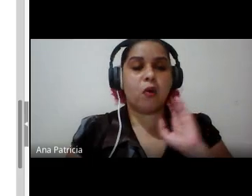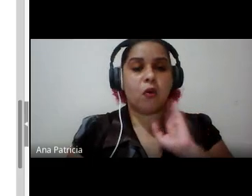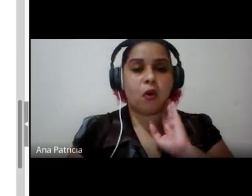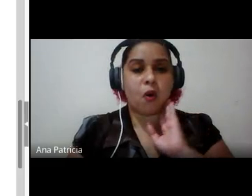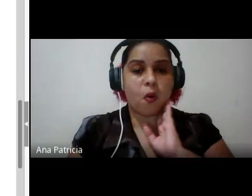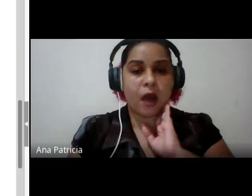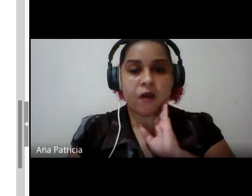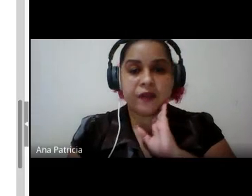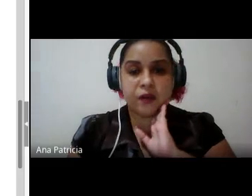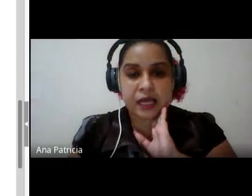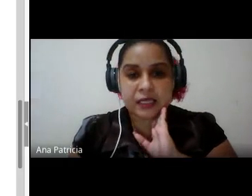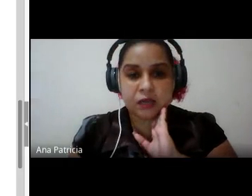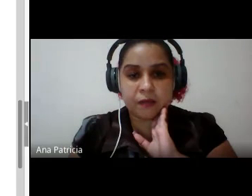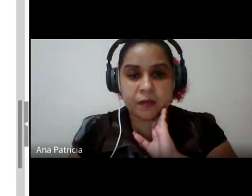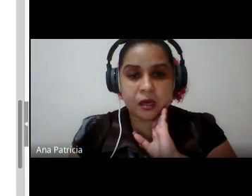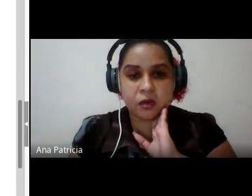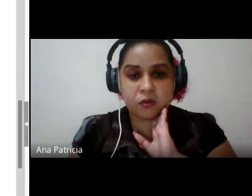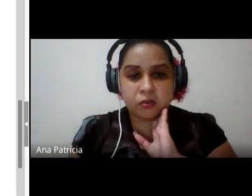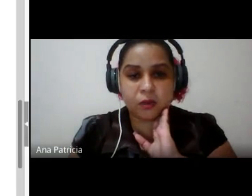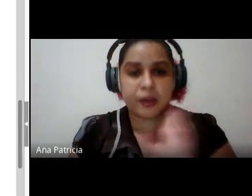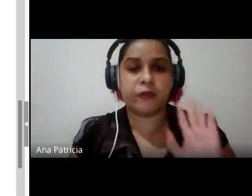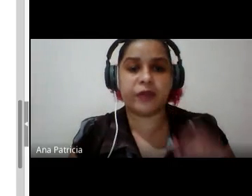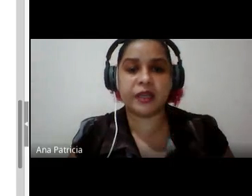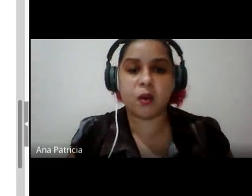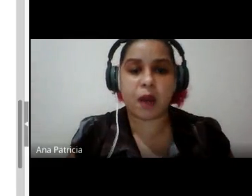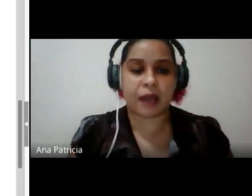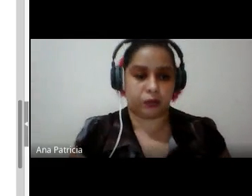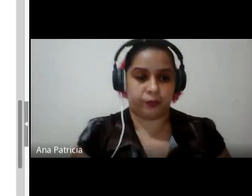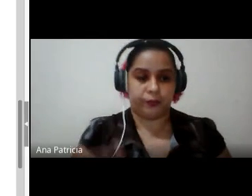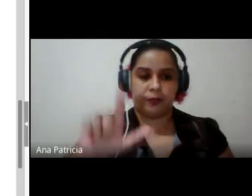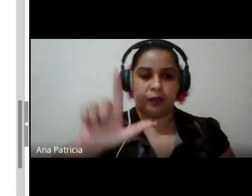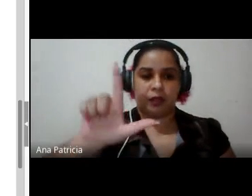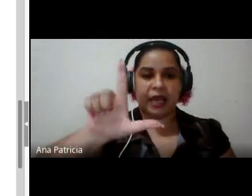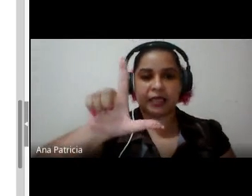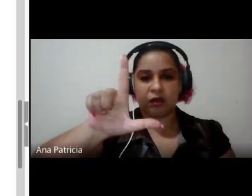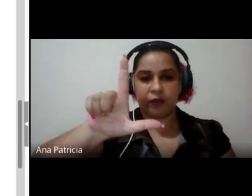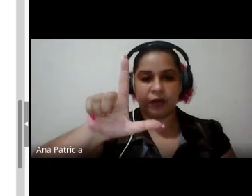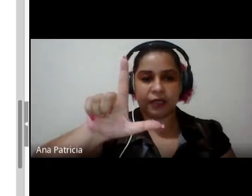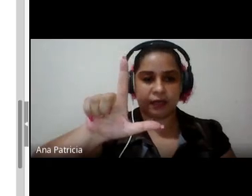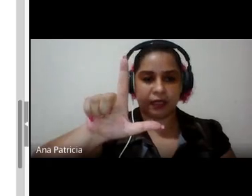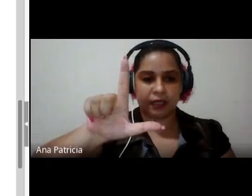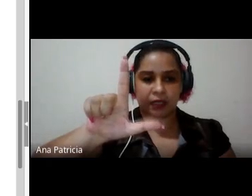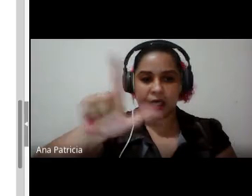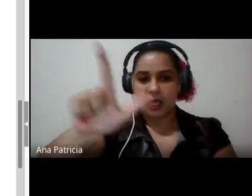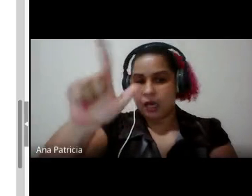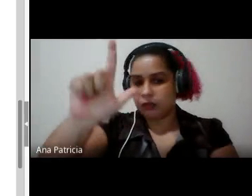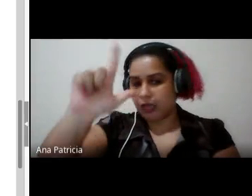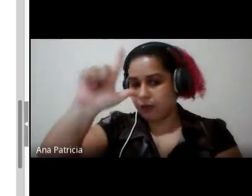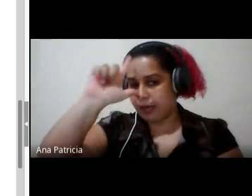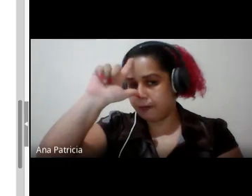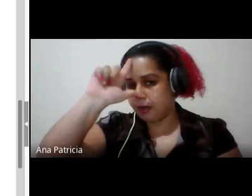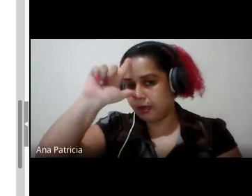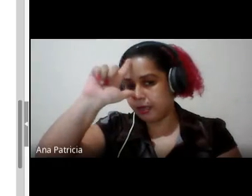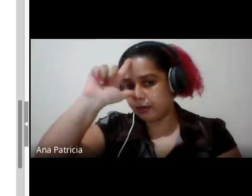sinal com a configuração de mão número 24, que é essa configuração aqui. Eu tenho